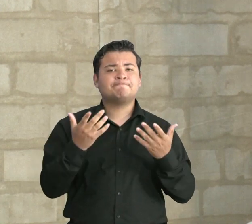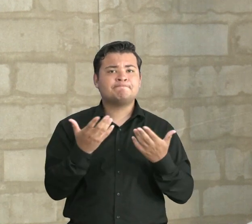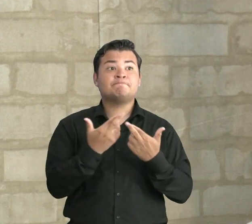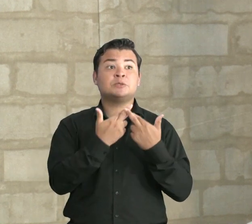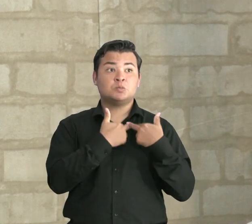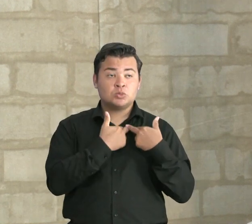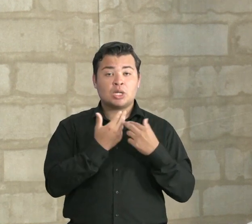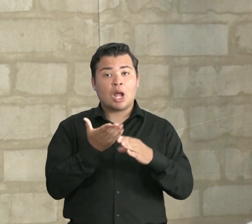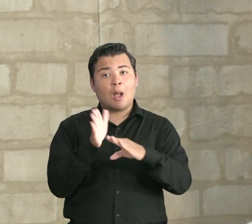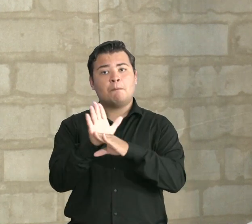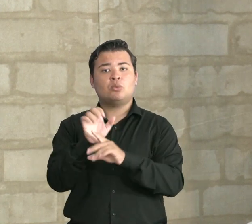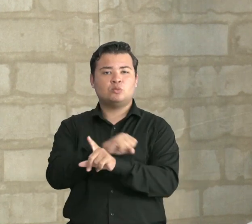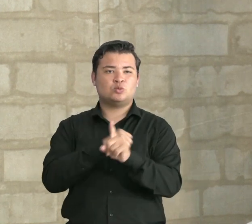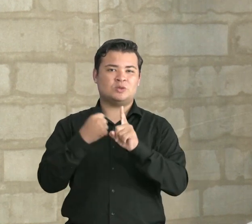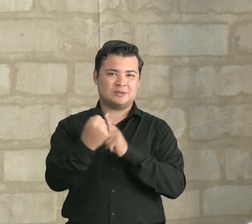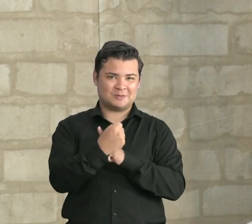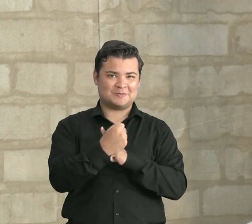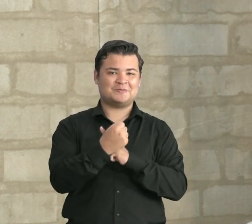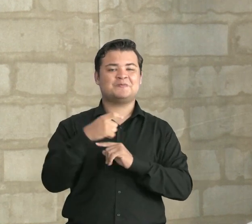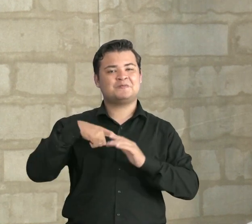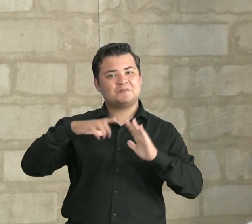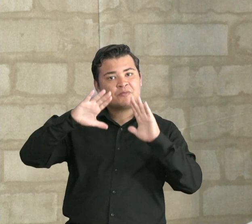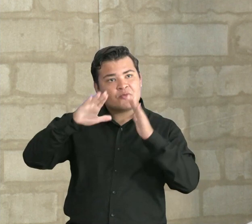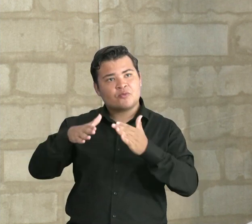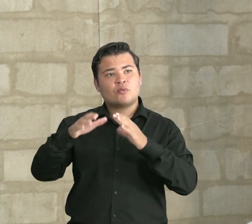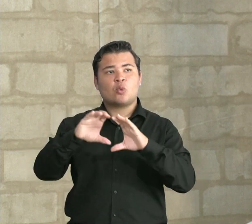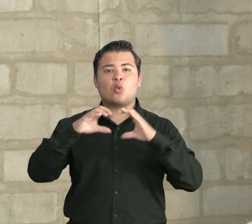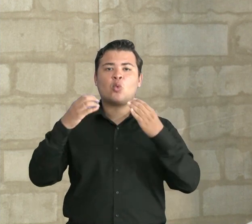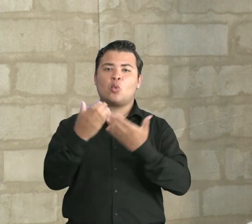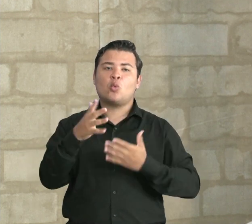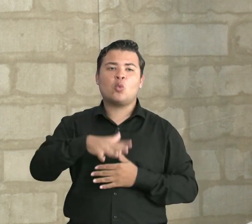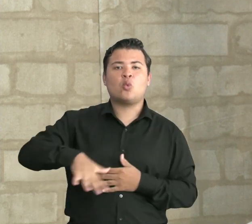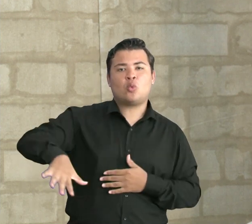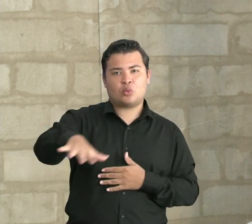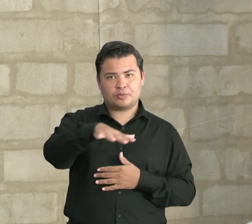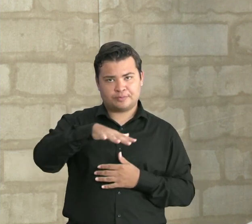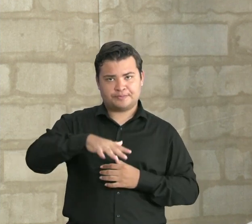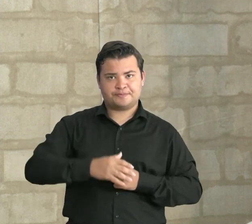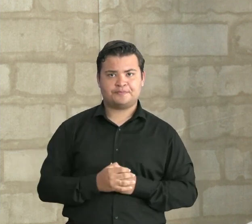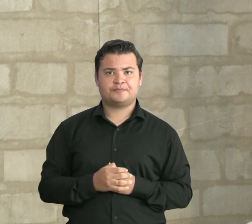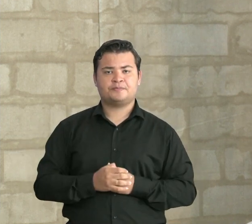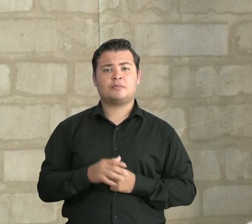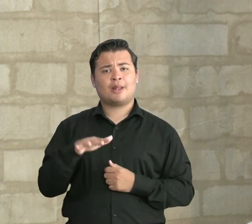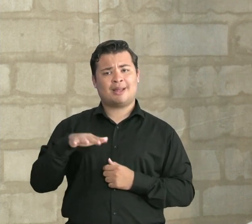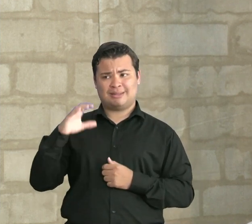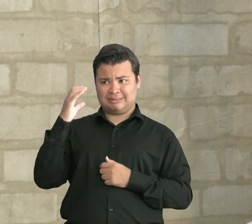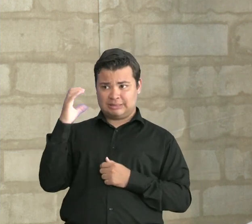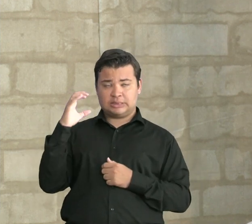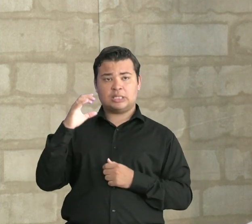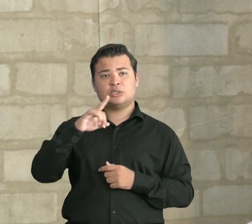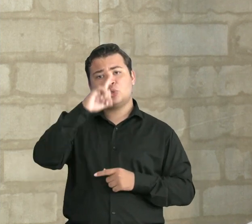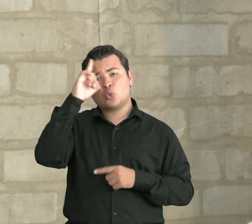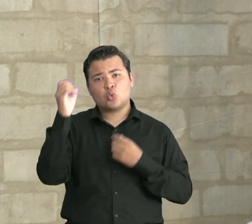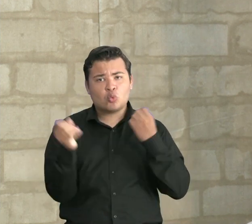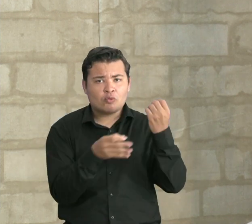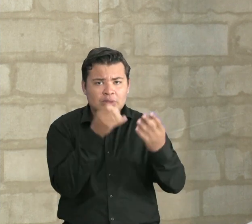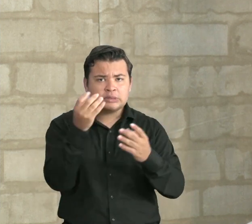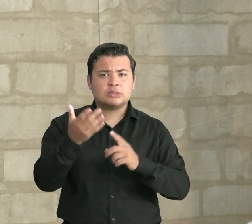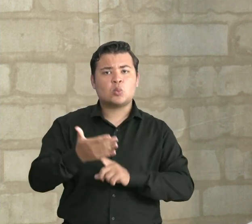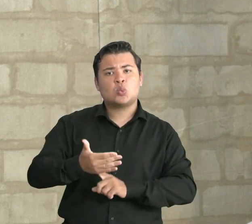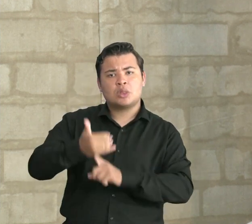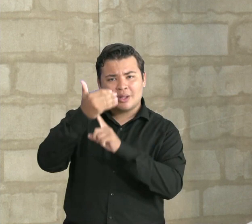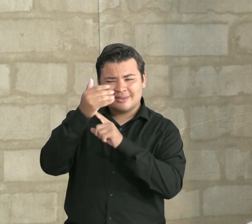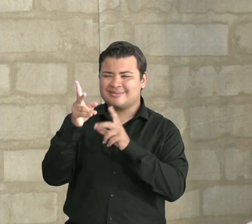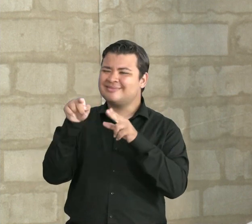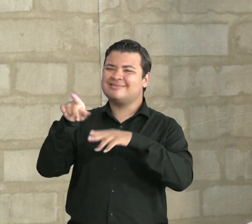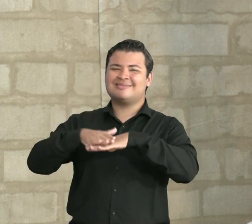responsabilidade social, então, da questão voltada à comunidade. Então, não só a ciência, a inovação, a tecnologia, como